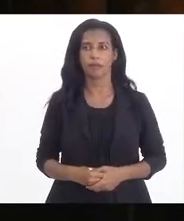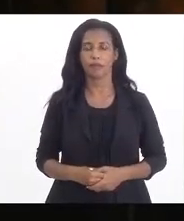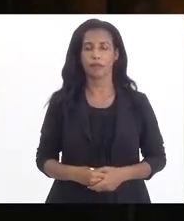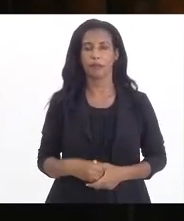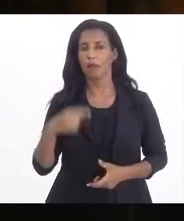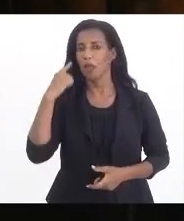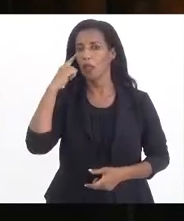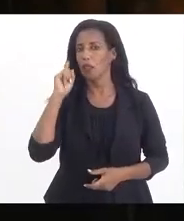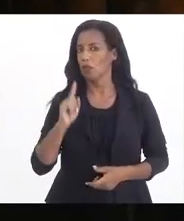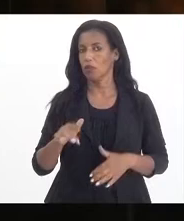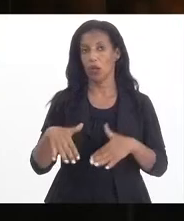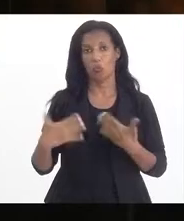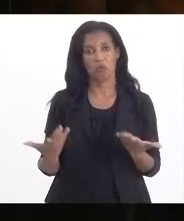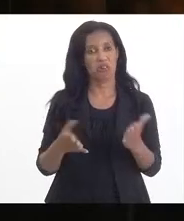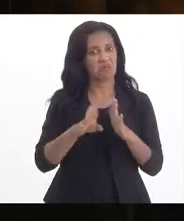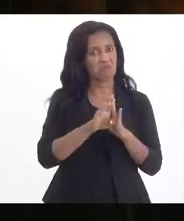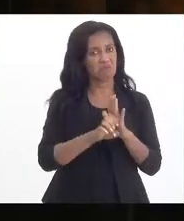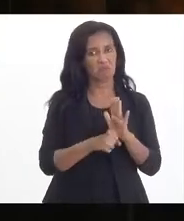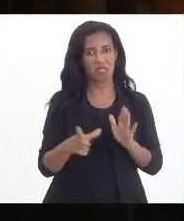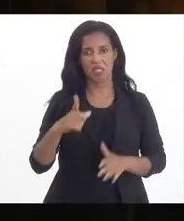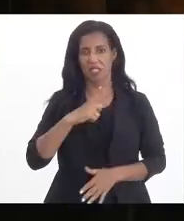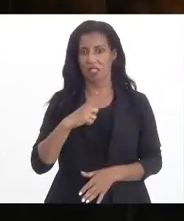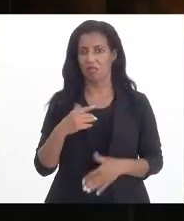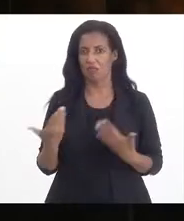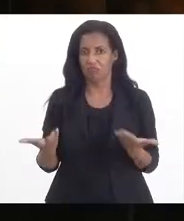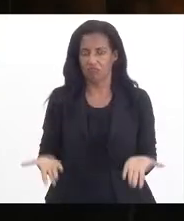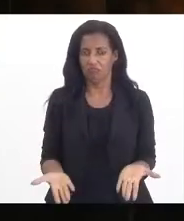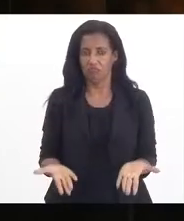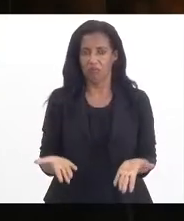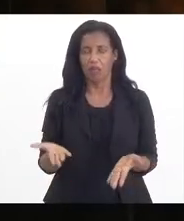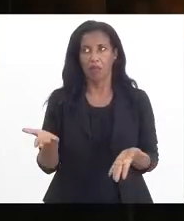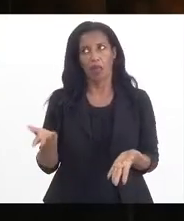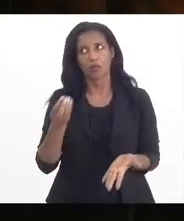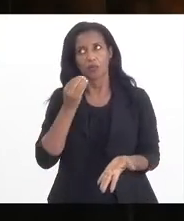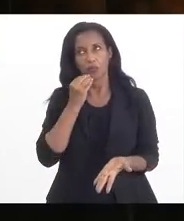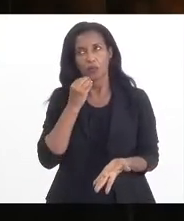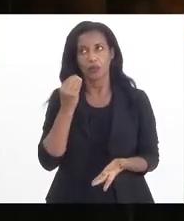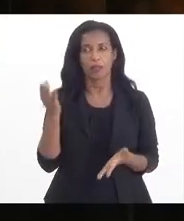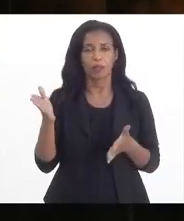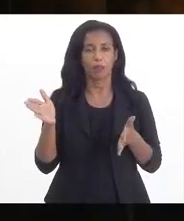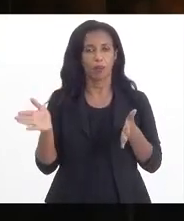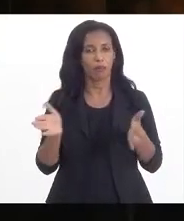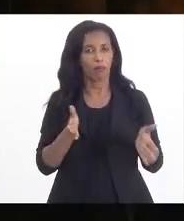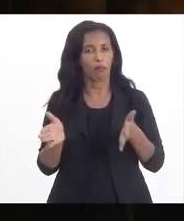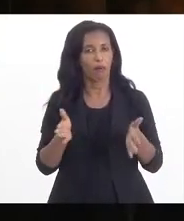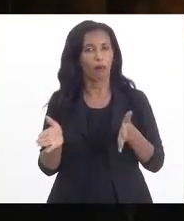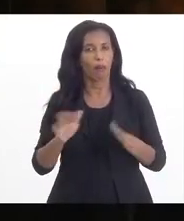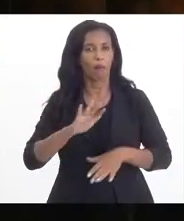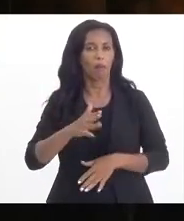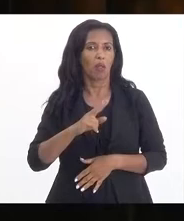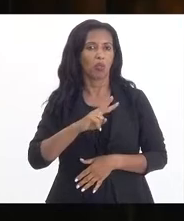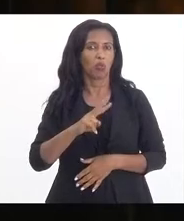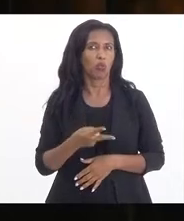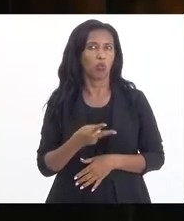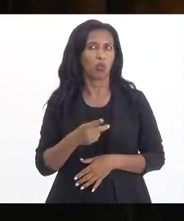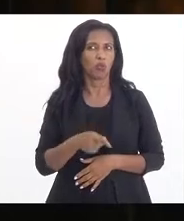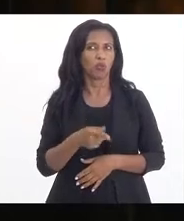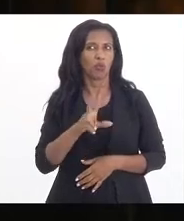Não sei quantas emendas tem, mas possivelmente, pela prática anual, cerca de